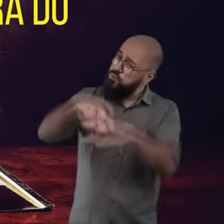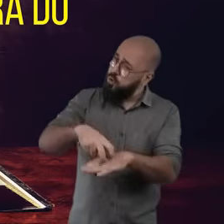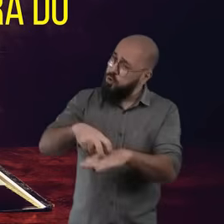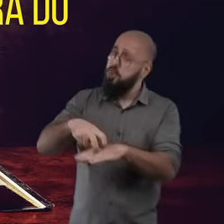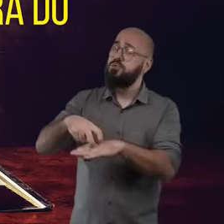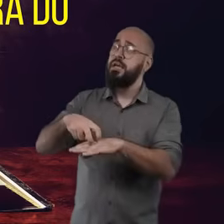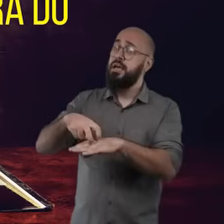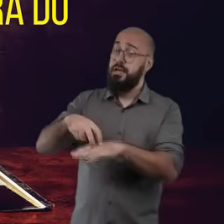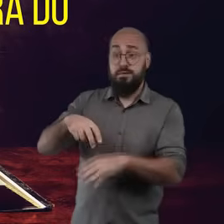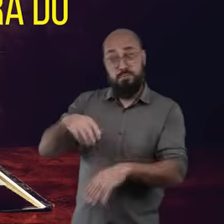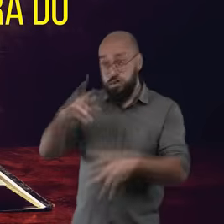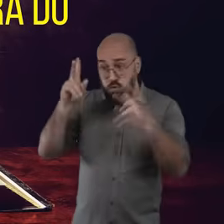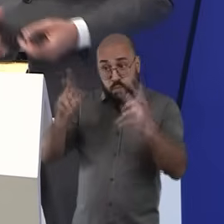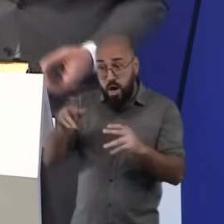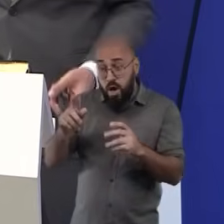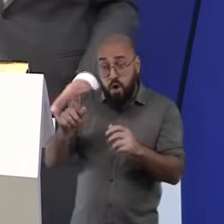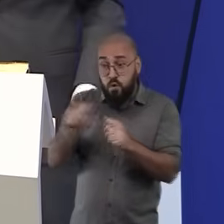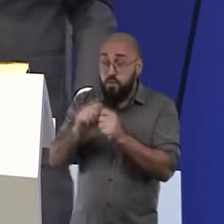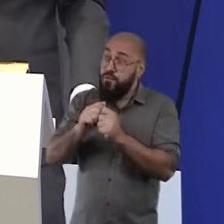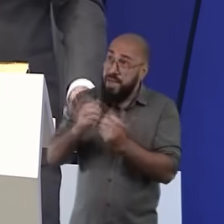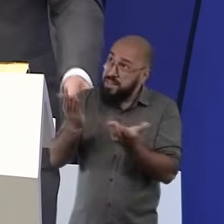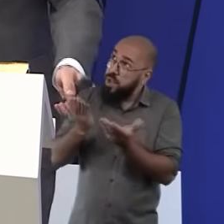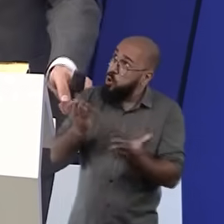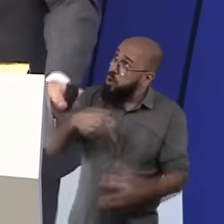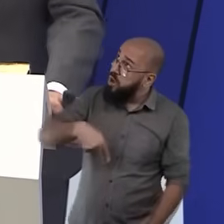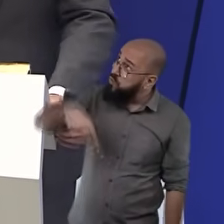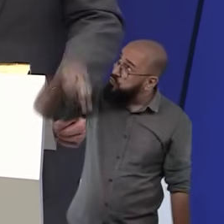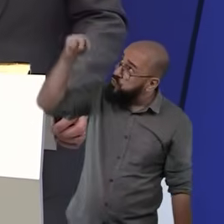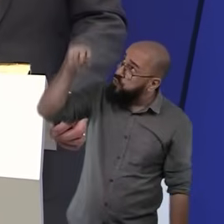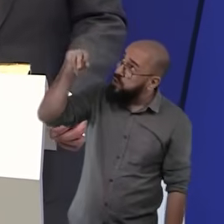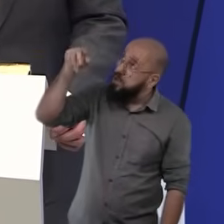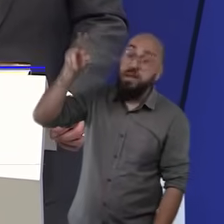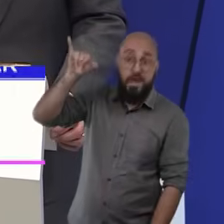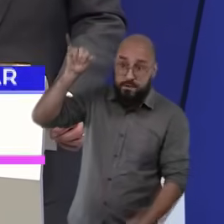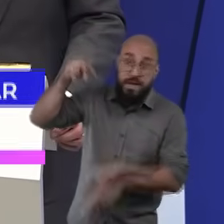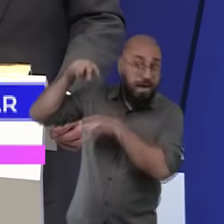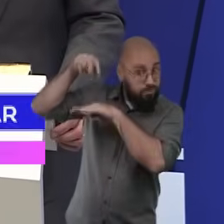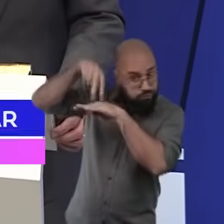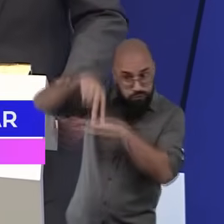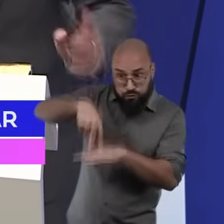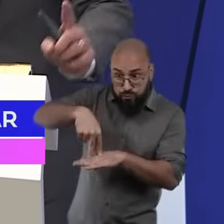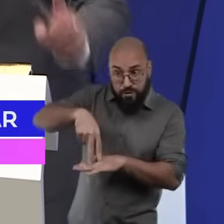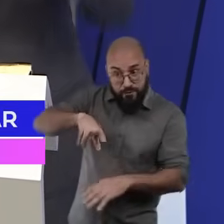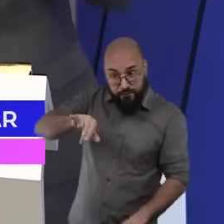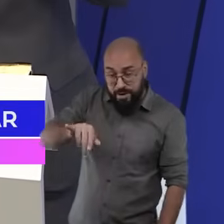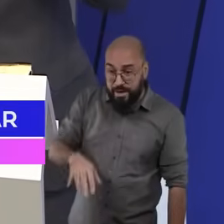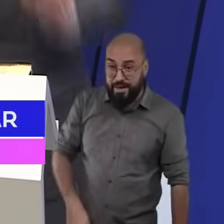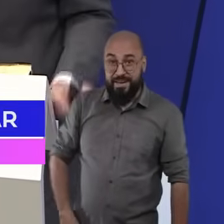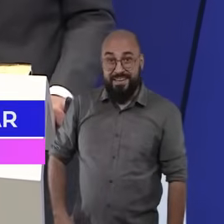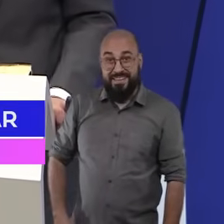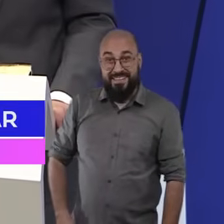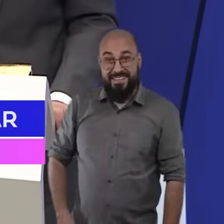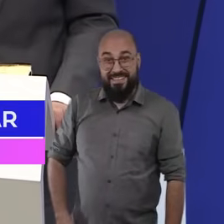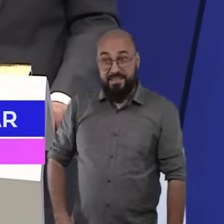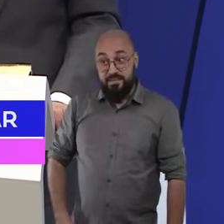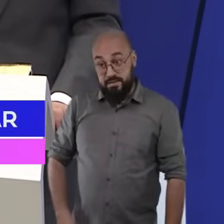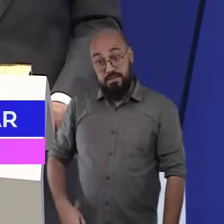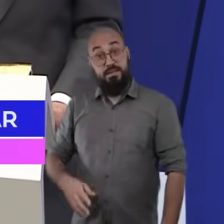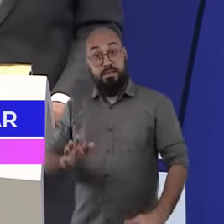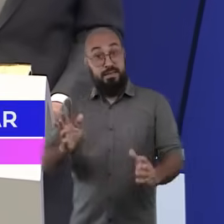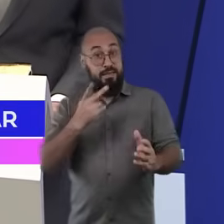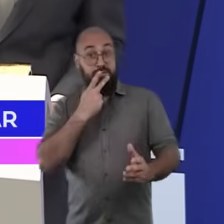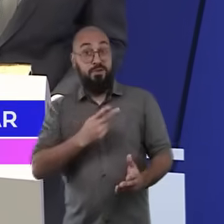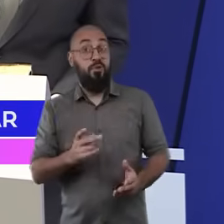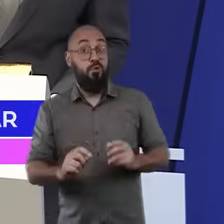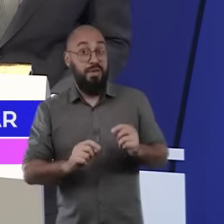o viram subir. Em outras palavras, eles estavam dizendo assim, olha, vocês estão vendo Jesus subir ao céu?